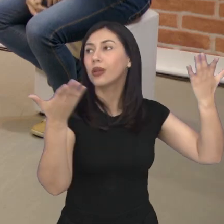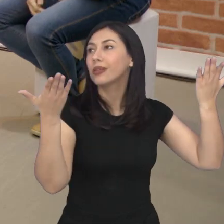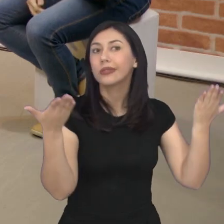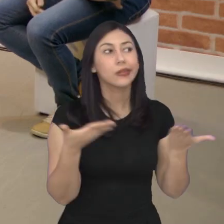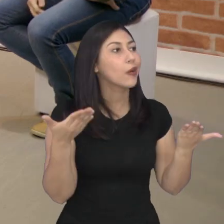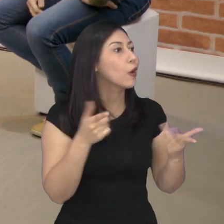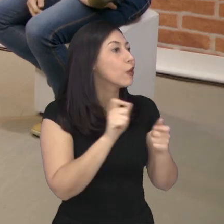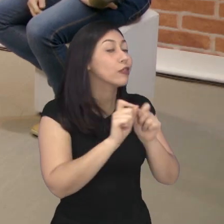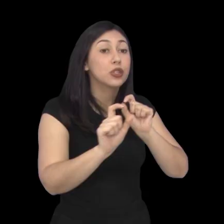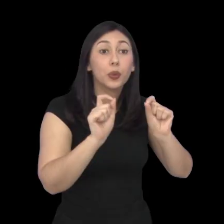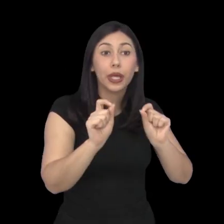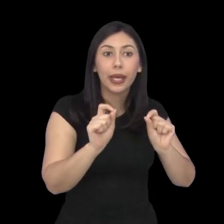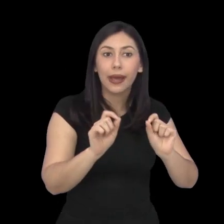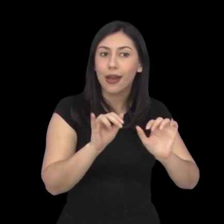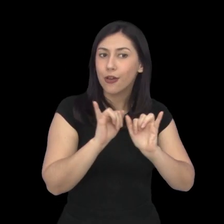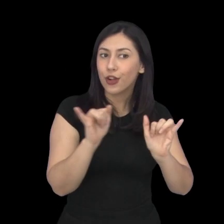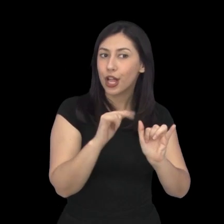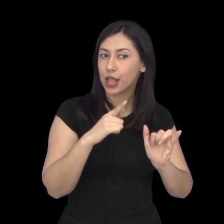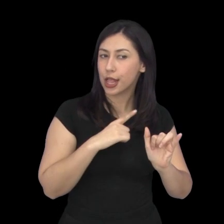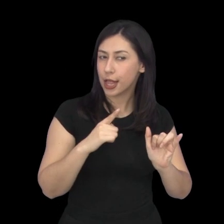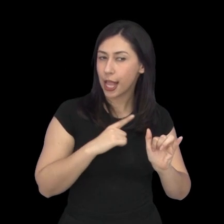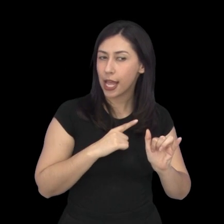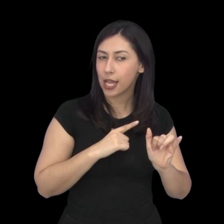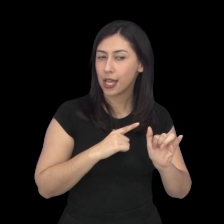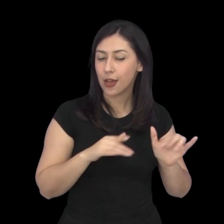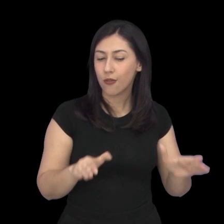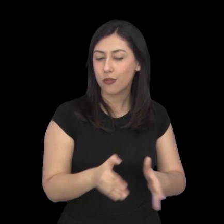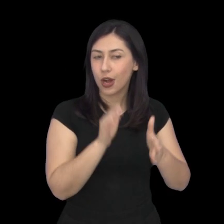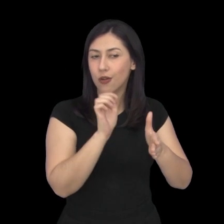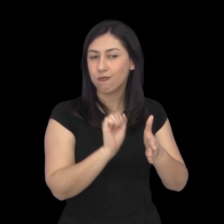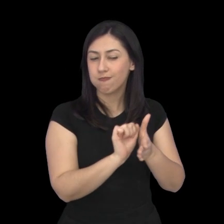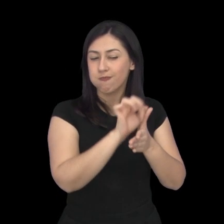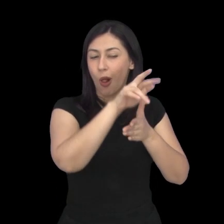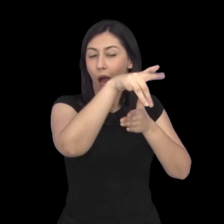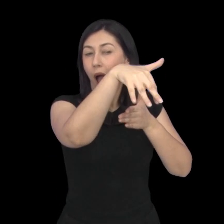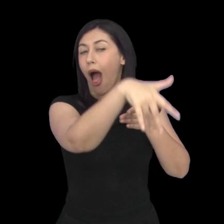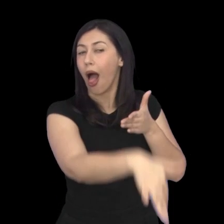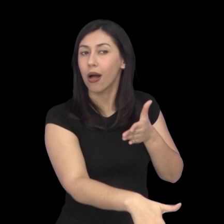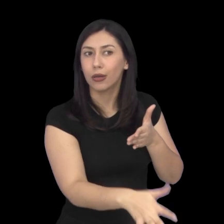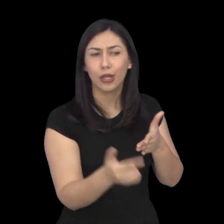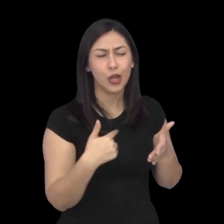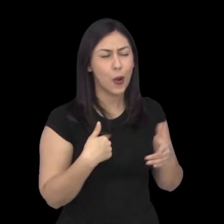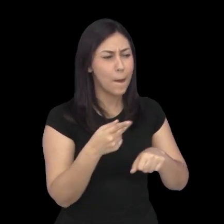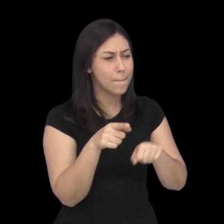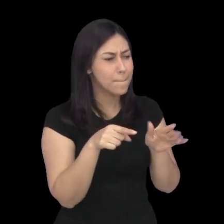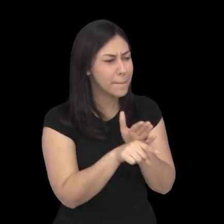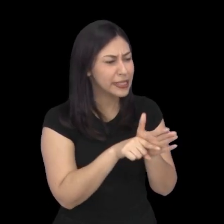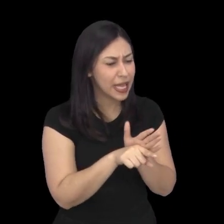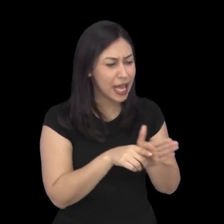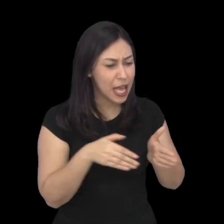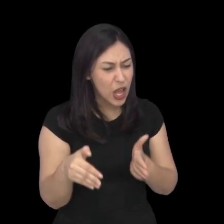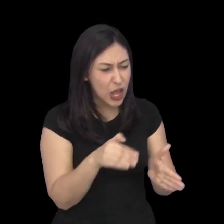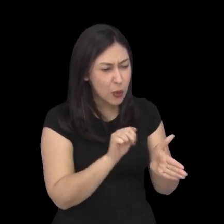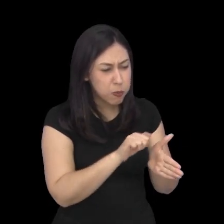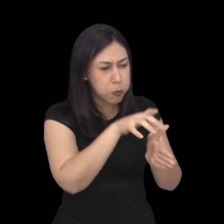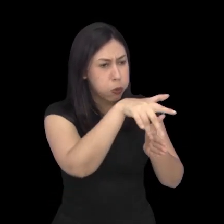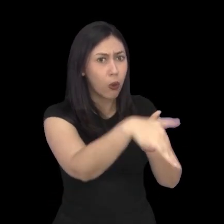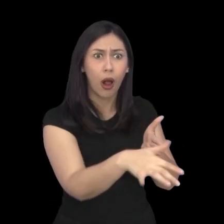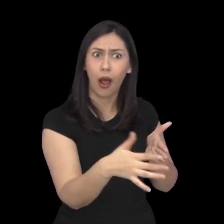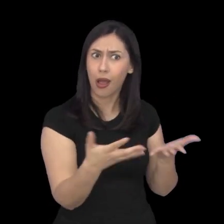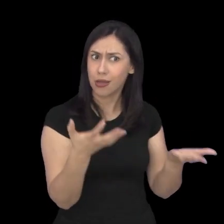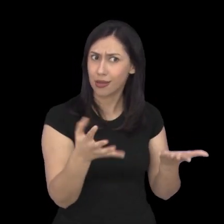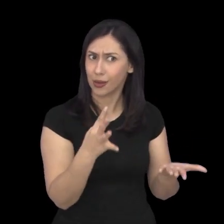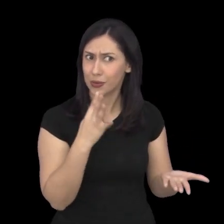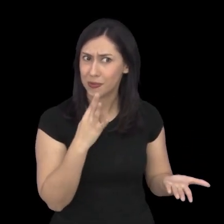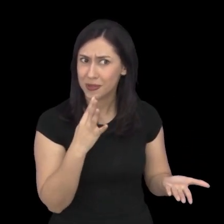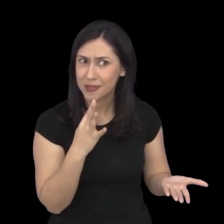E a gente falou, o que a gente vai fazer? Alguém comentou que tinha as cachoeiras de lava, os rios de lava. Na hora que eu escutei esse termo, rio de lava, eu falei, preciso ir lá, né?